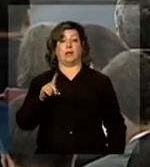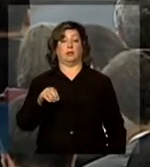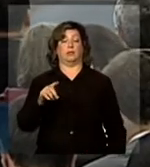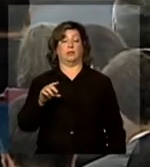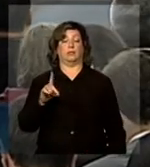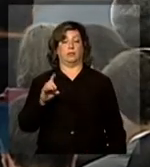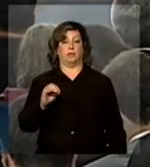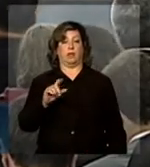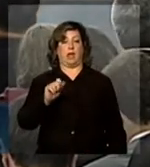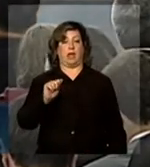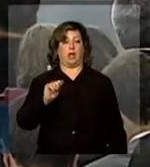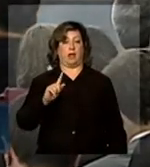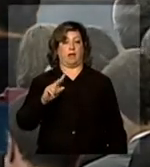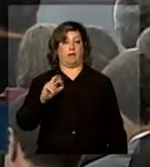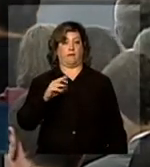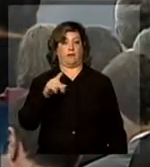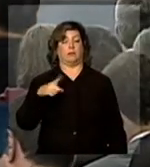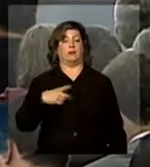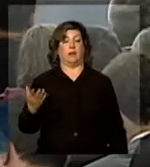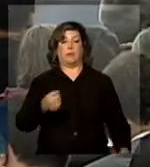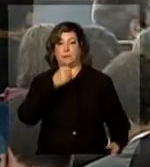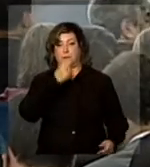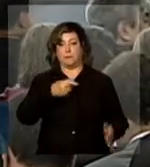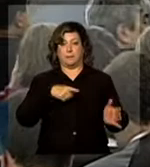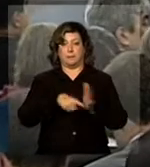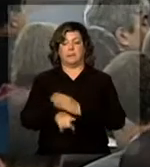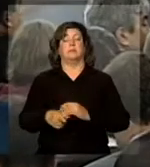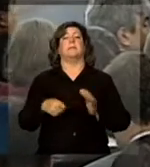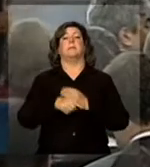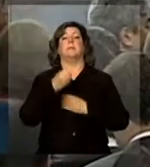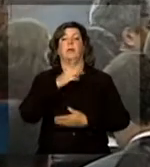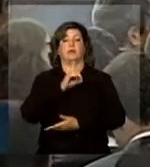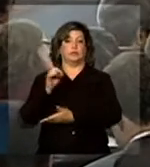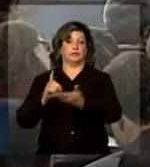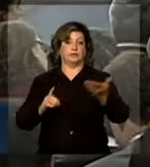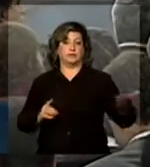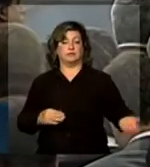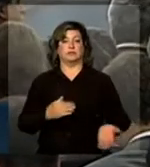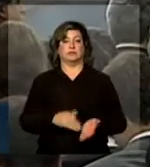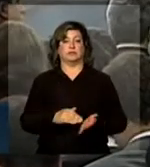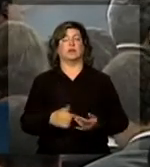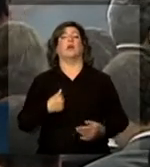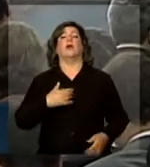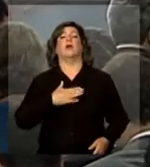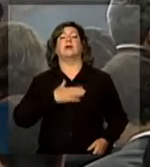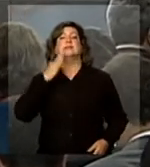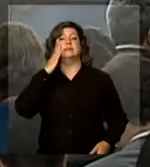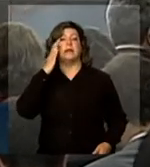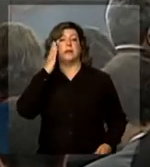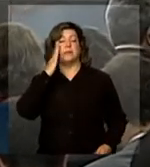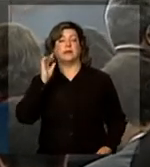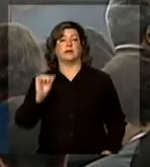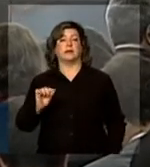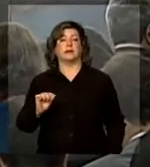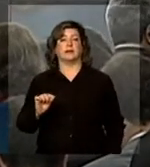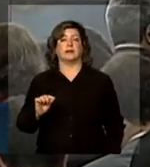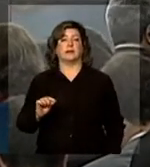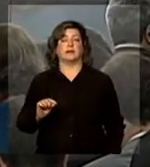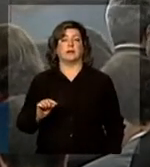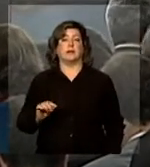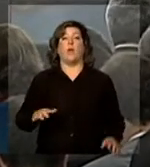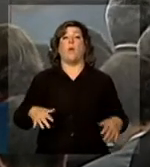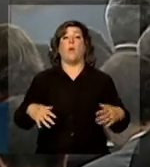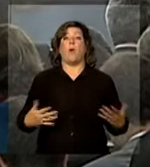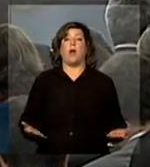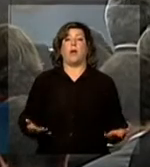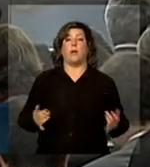Bloomberg. Bom dia, ministros. Bom dia, secretários. Eu gostaria de saber o seguinte, qual que é a mensagem que pode ser